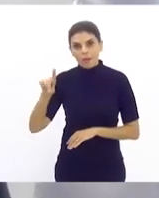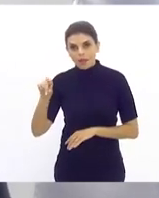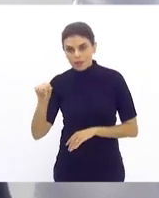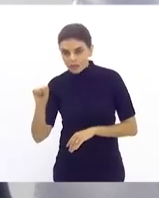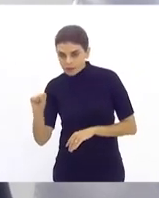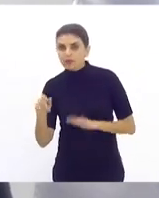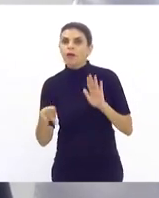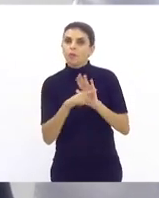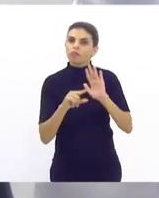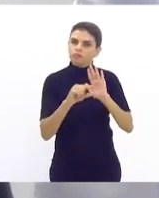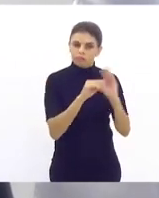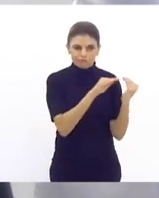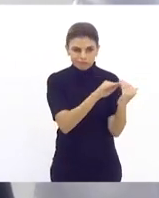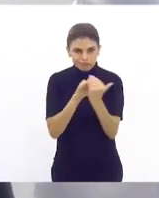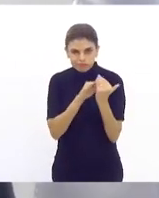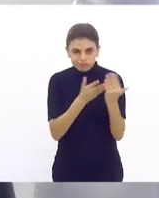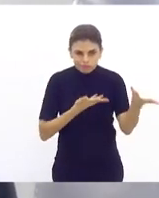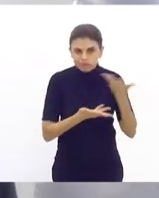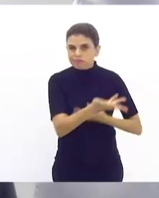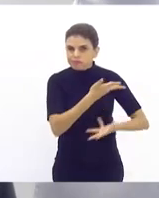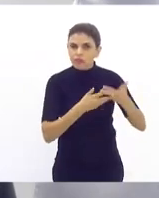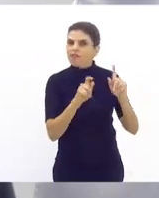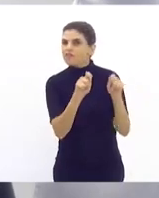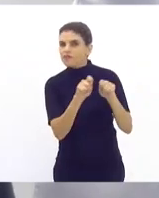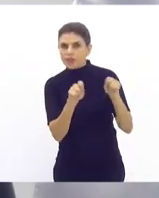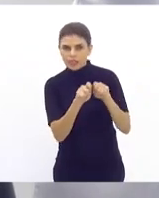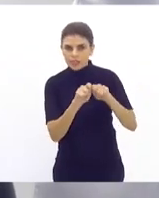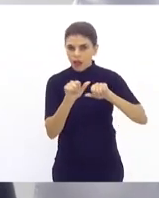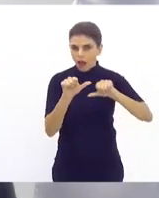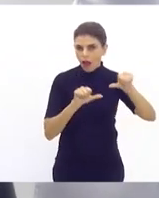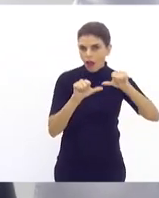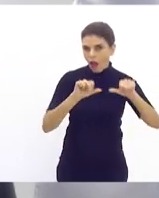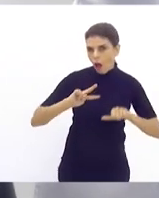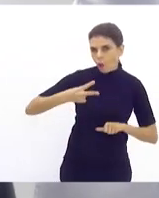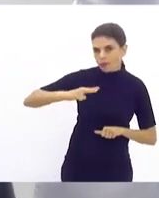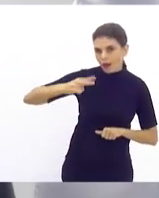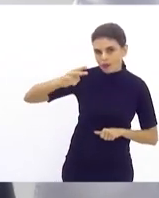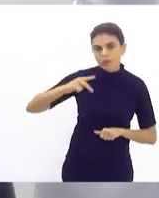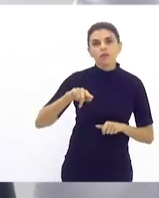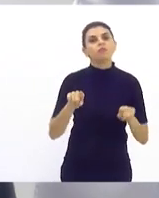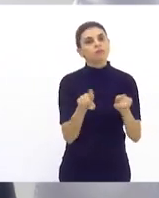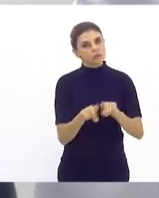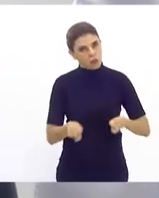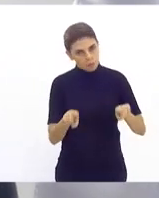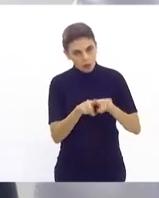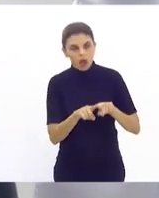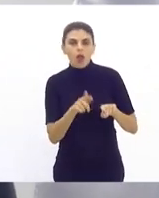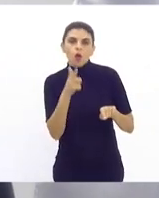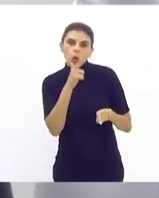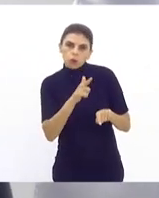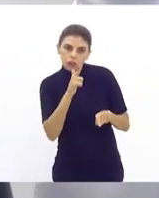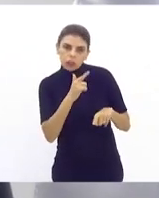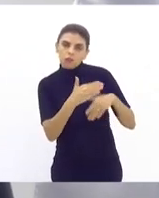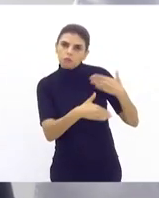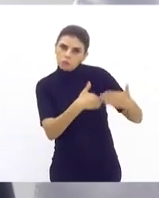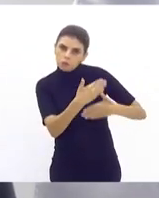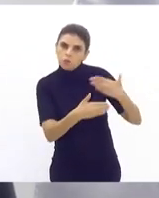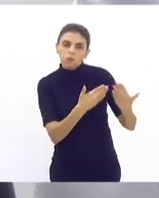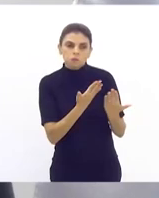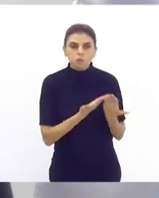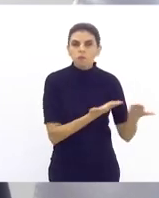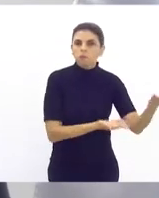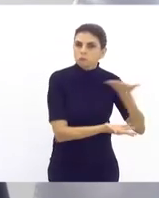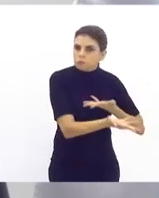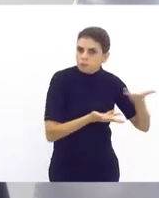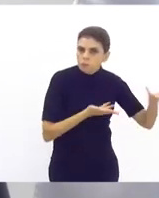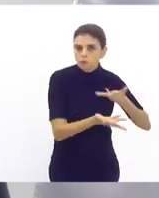ali a um consenso nas emendas no sentido de fazer a alteração na lei citada e chegar num bom termo ali no que